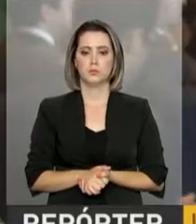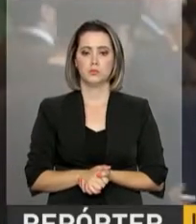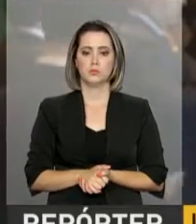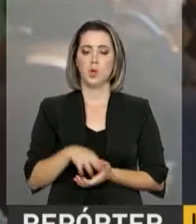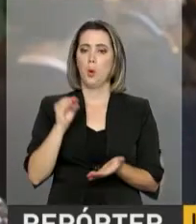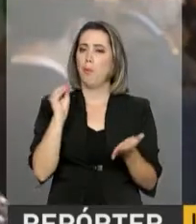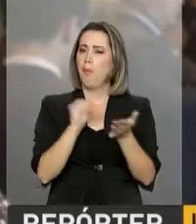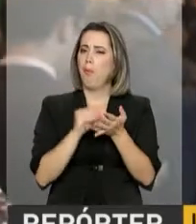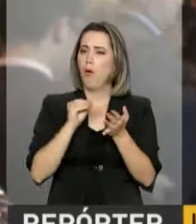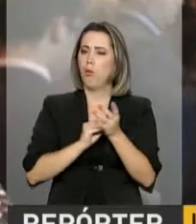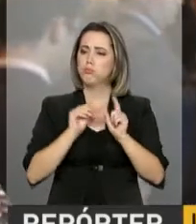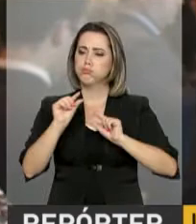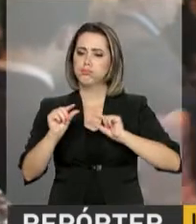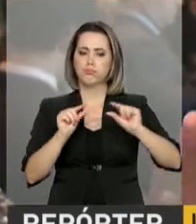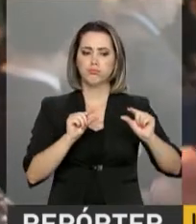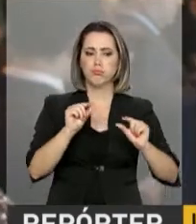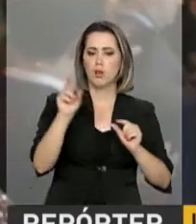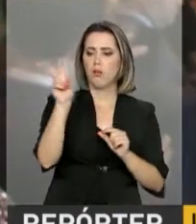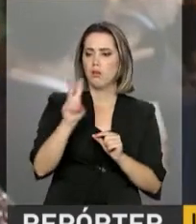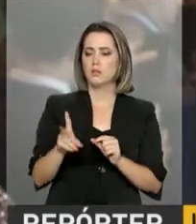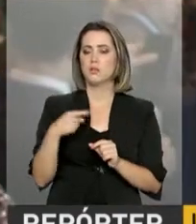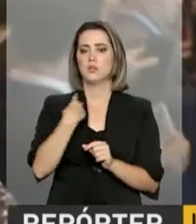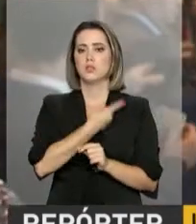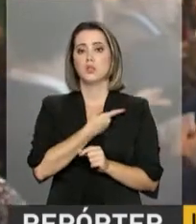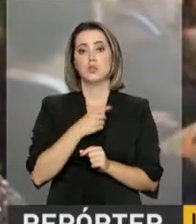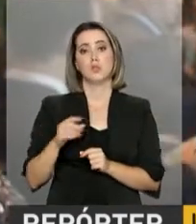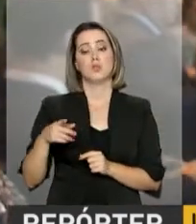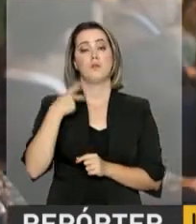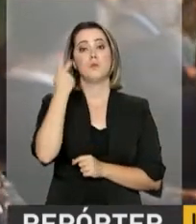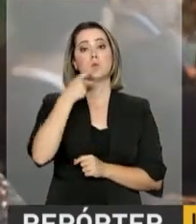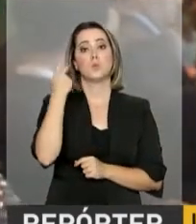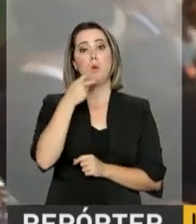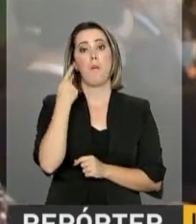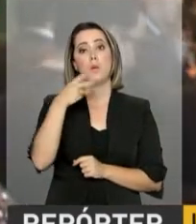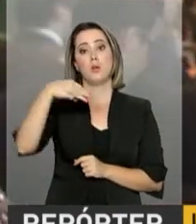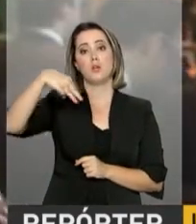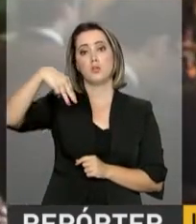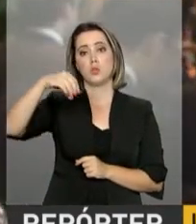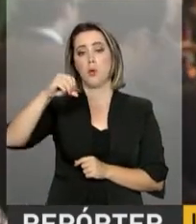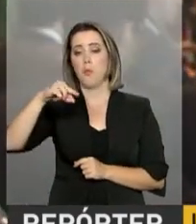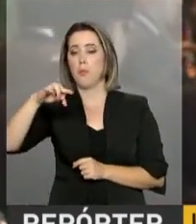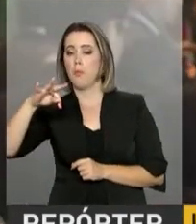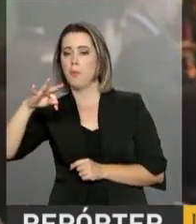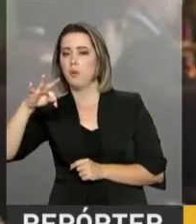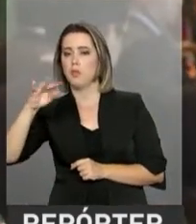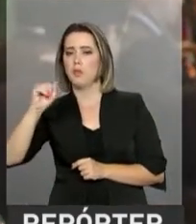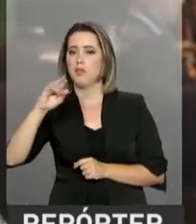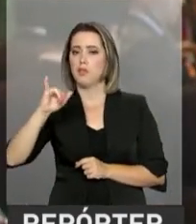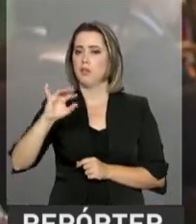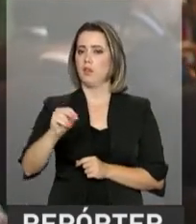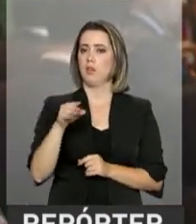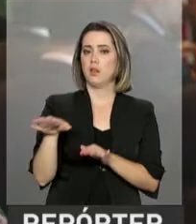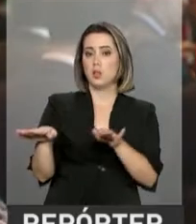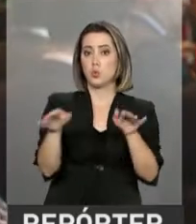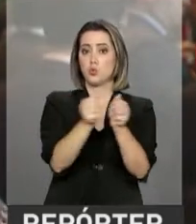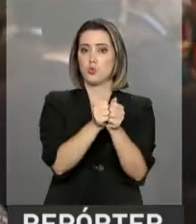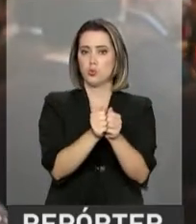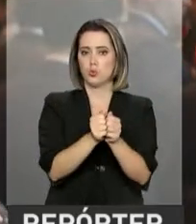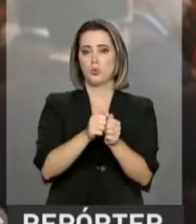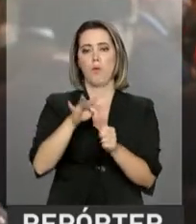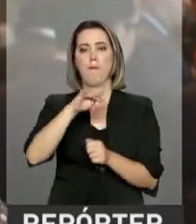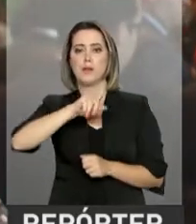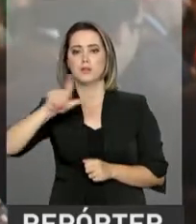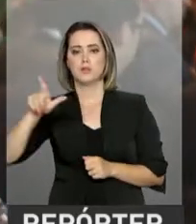brasil nós tivemos uma política monetária alinhada à política fiscal o que fez com que irá